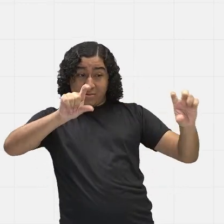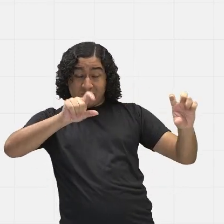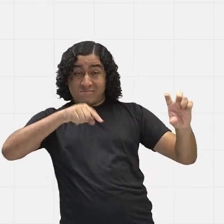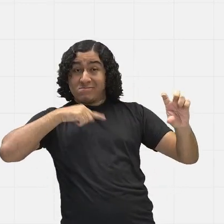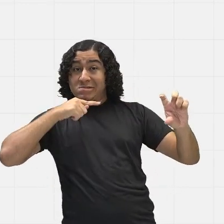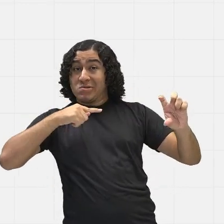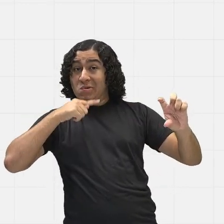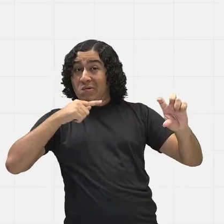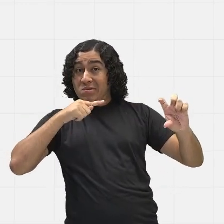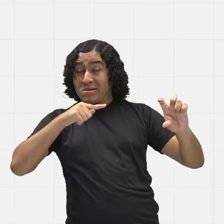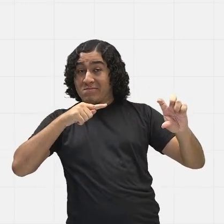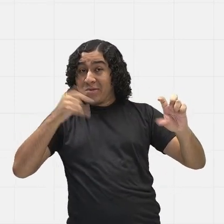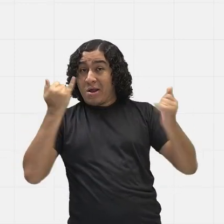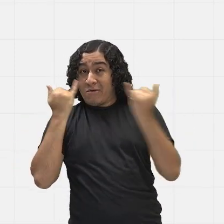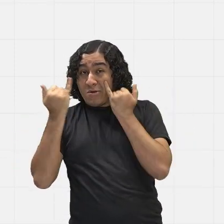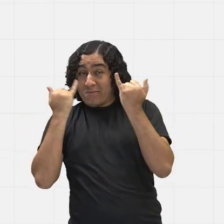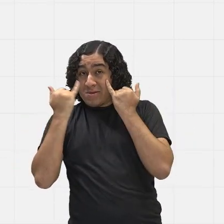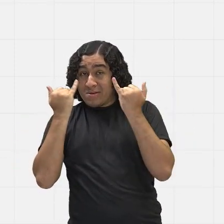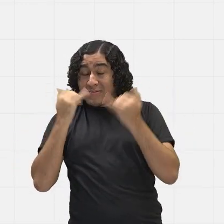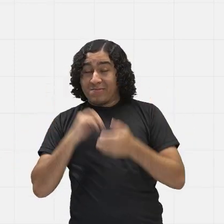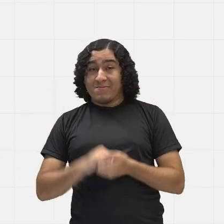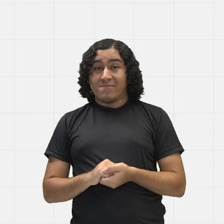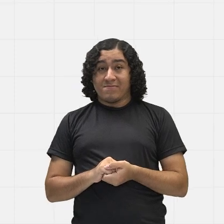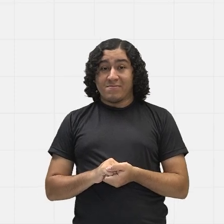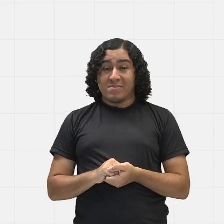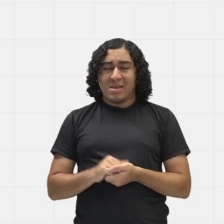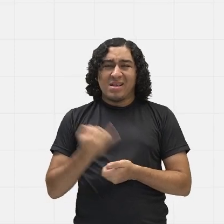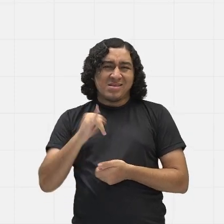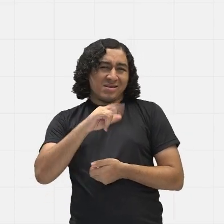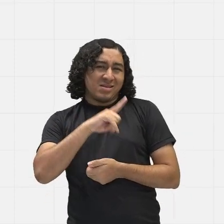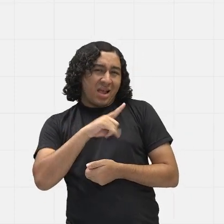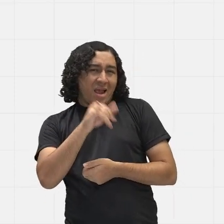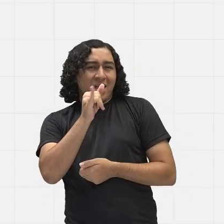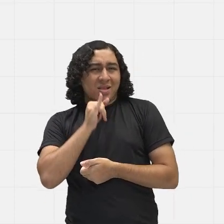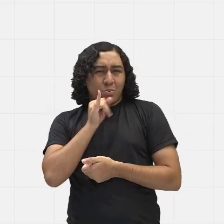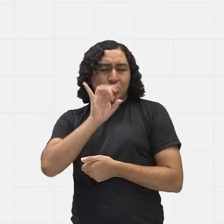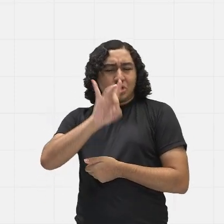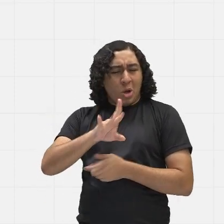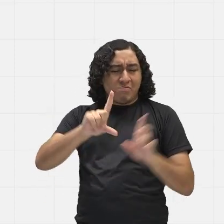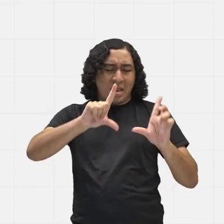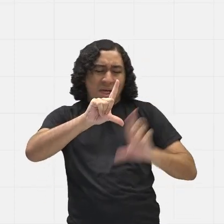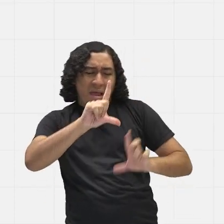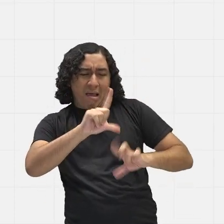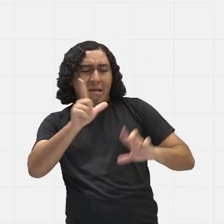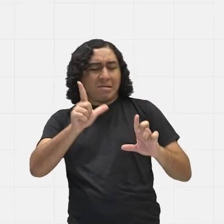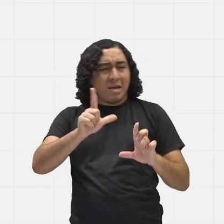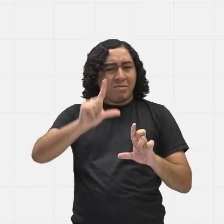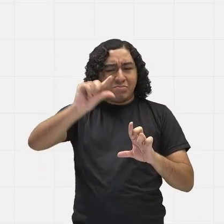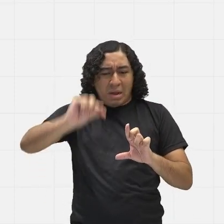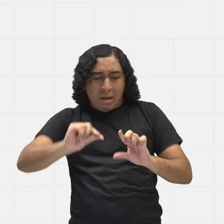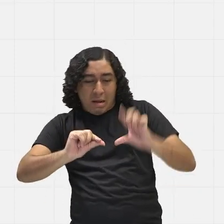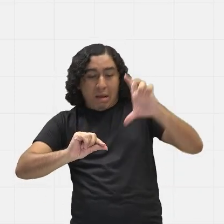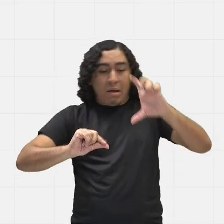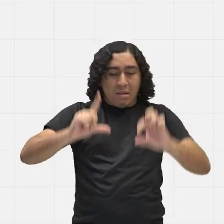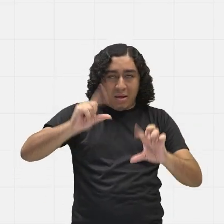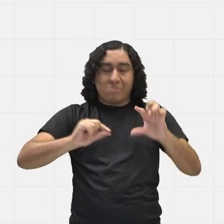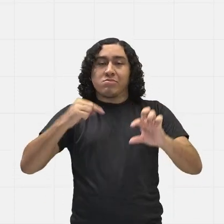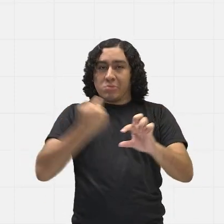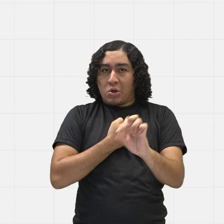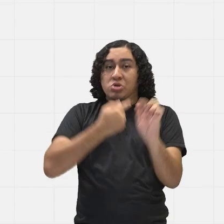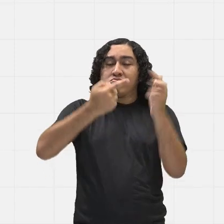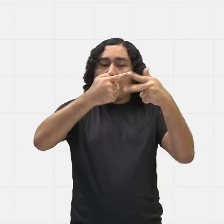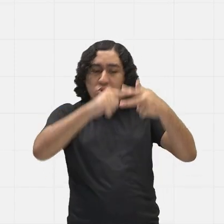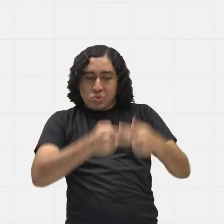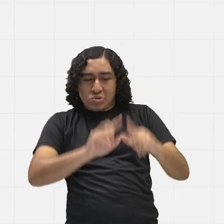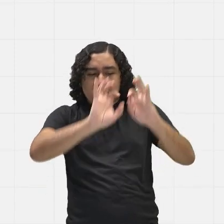passar. E aí, quando é apenas um acento ou um número a mais, a gente ainda consegue fazer uma edição aqui rapidinho antes de jogar no